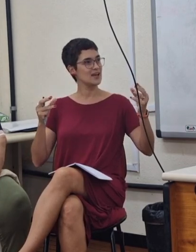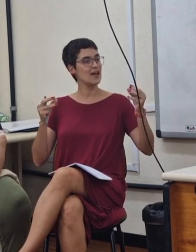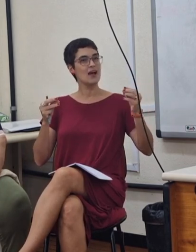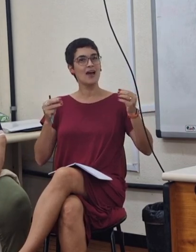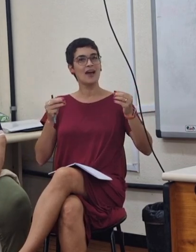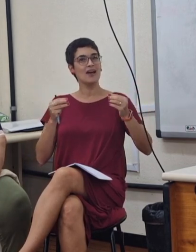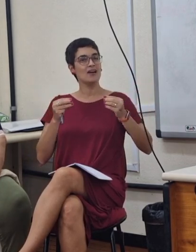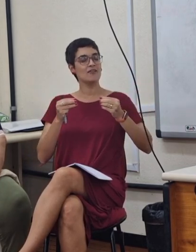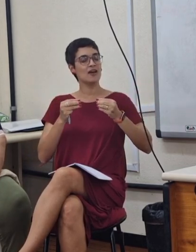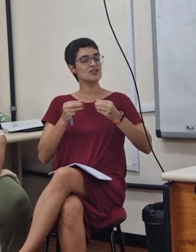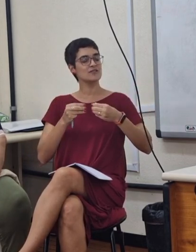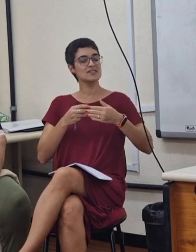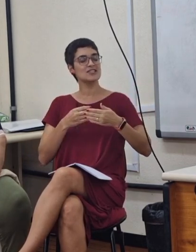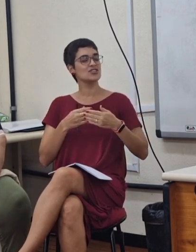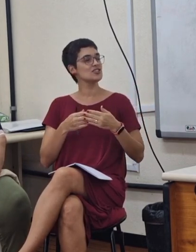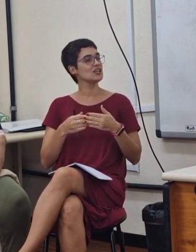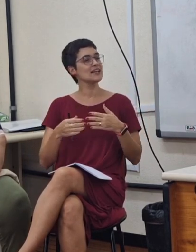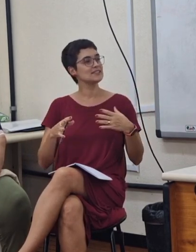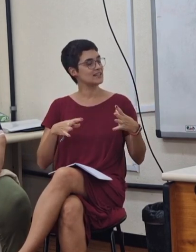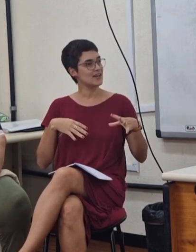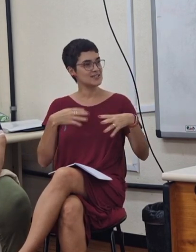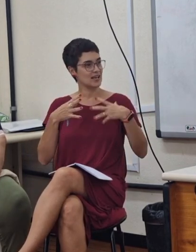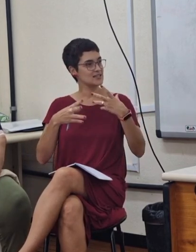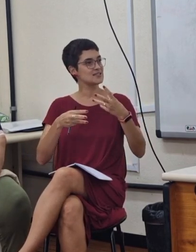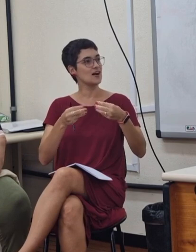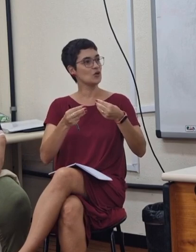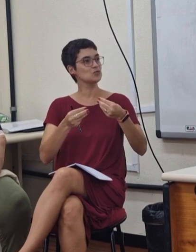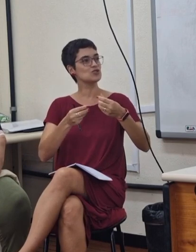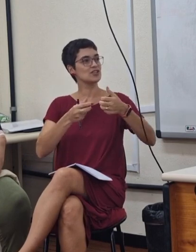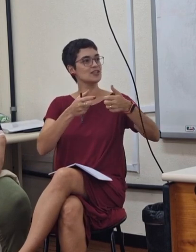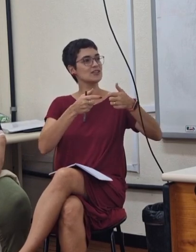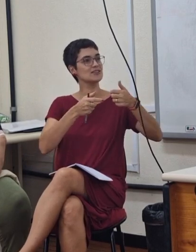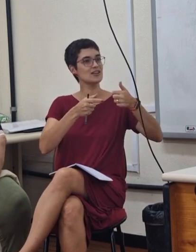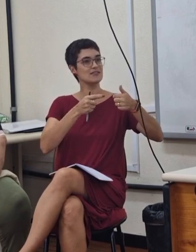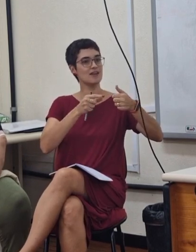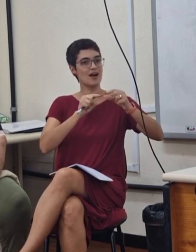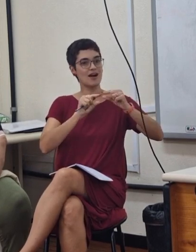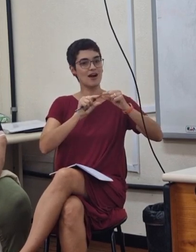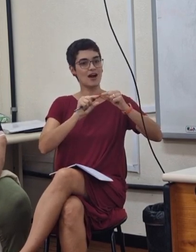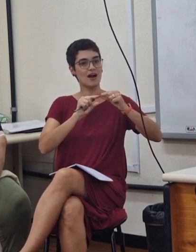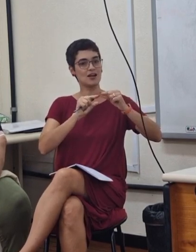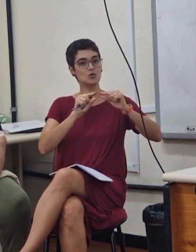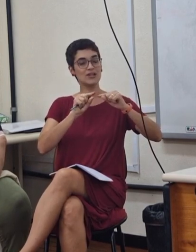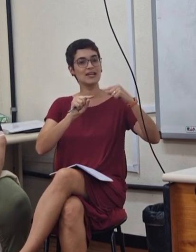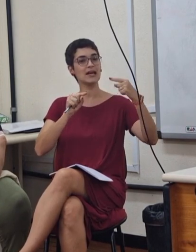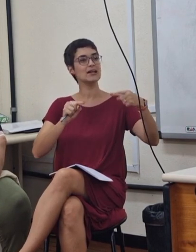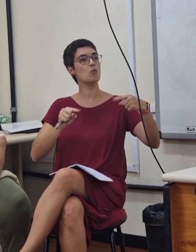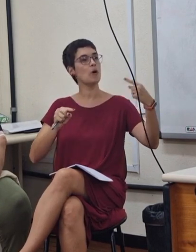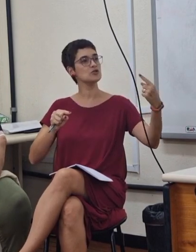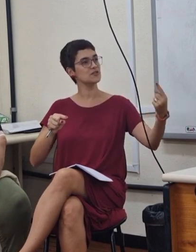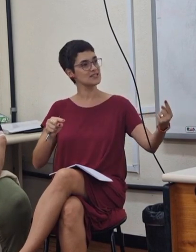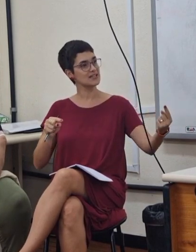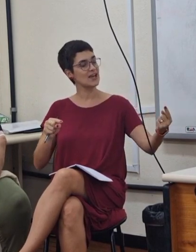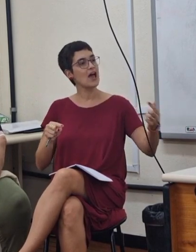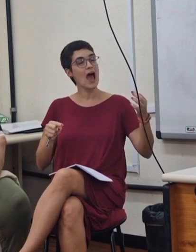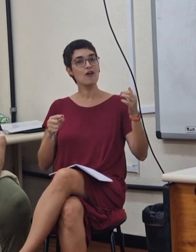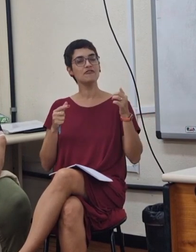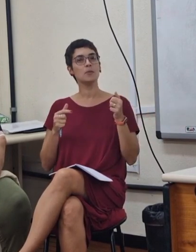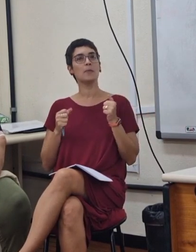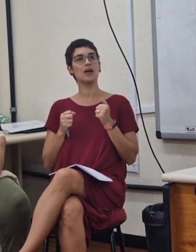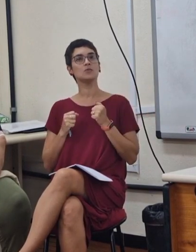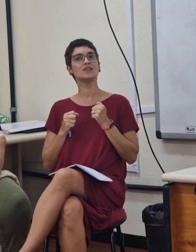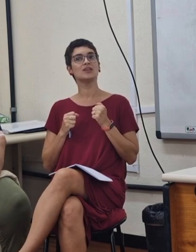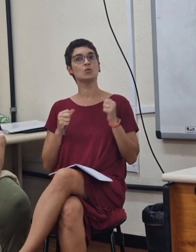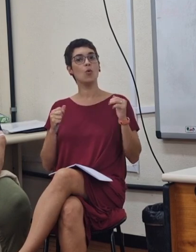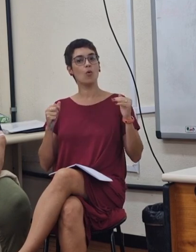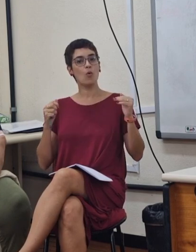ímpares, eu acho que você tira de letra essa questão de, do que cada um pode fazer. Aí eu